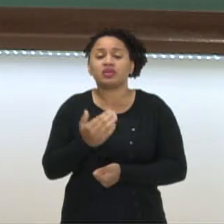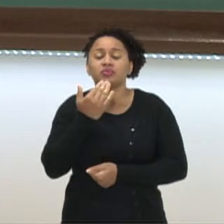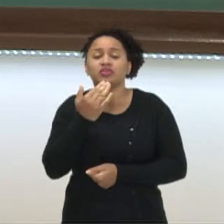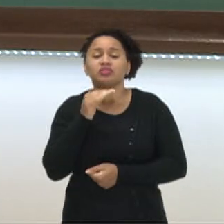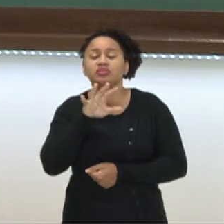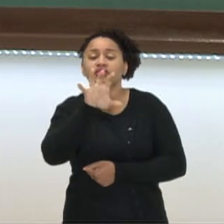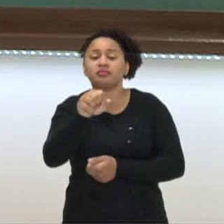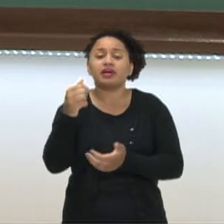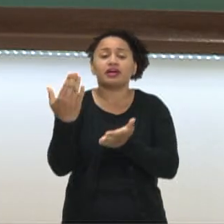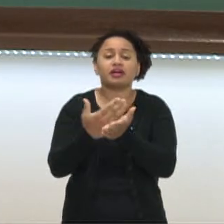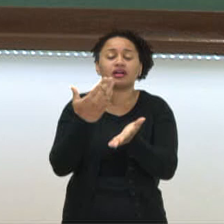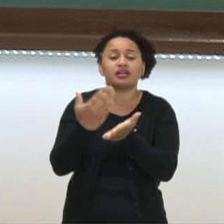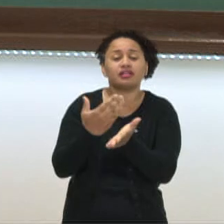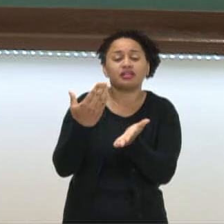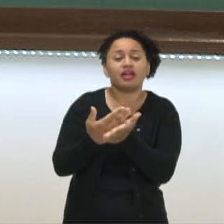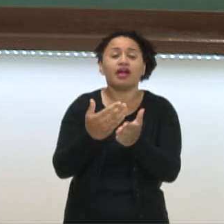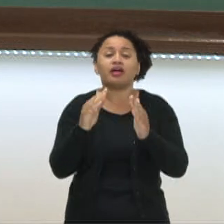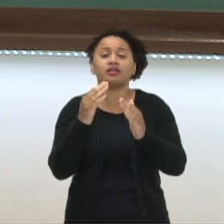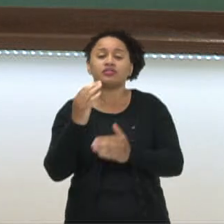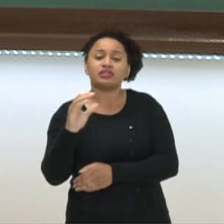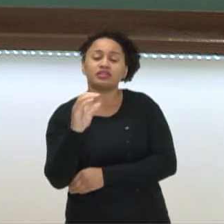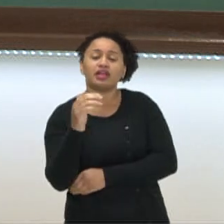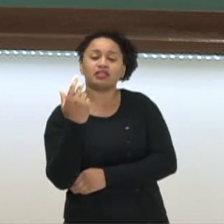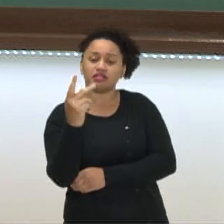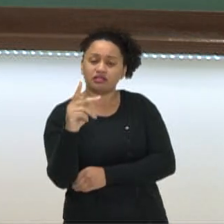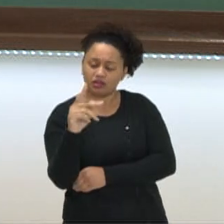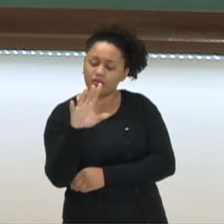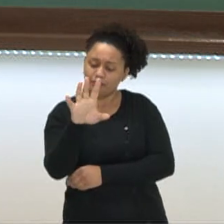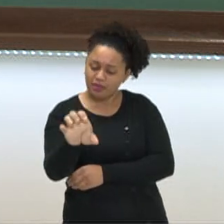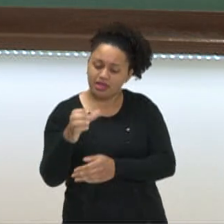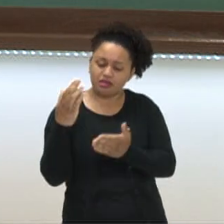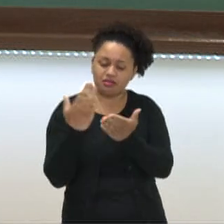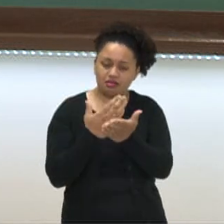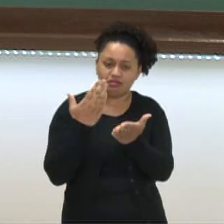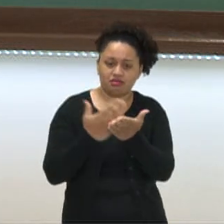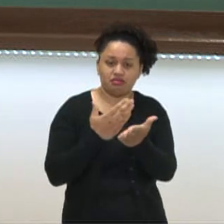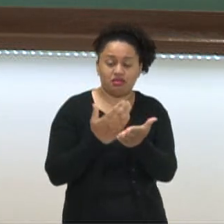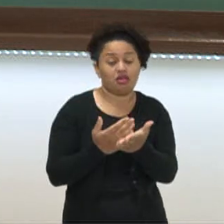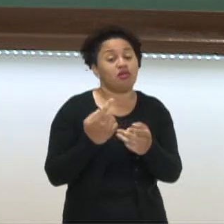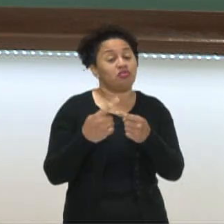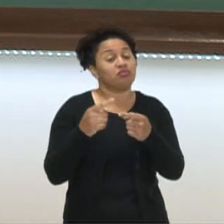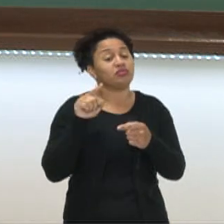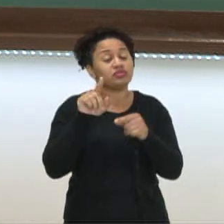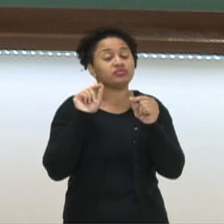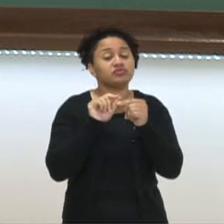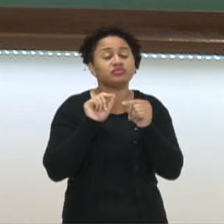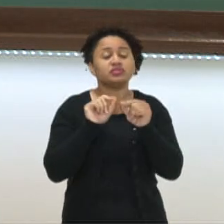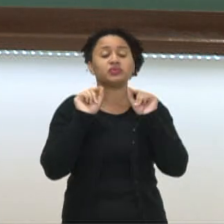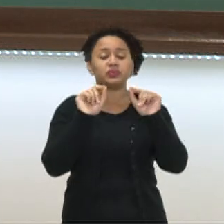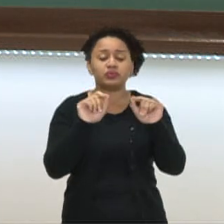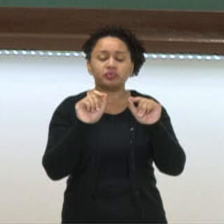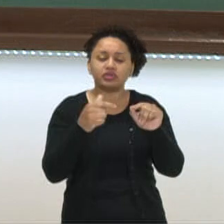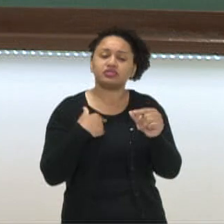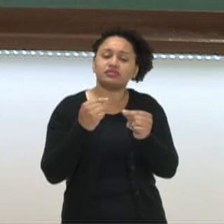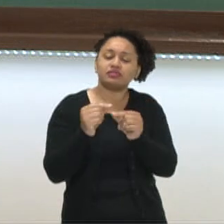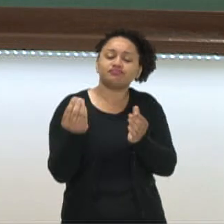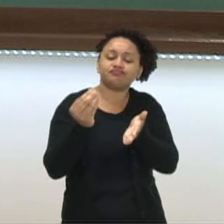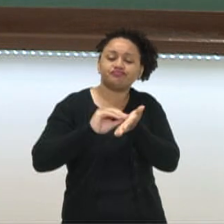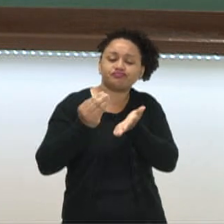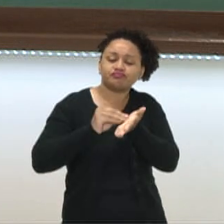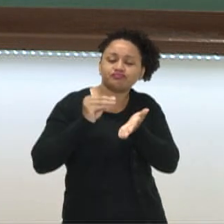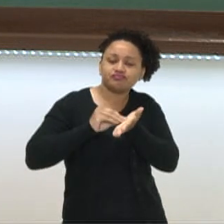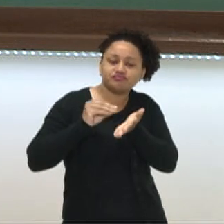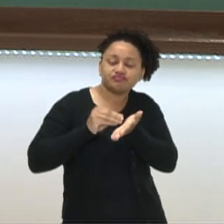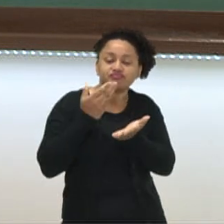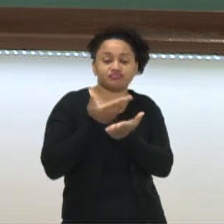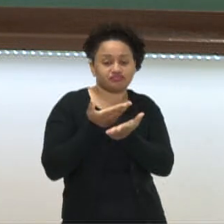pegar o teu caderno de ciência, isso mesmo, pega o teu caderno porque você vai querer com certeza fazer grandes anotações sobre